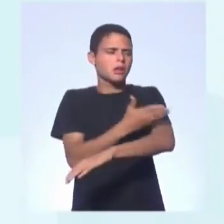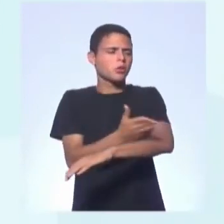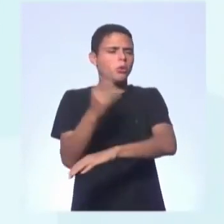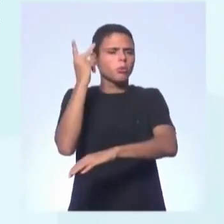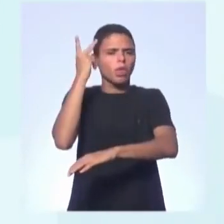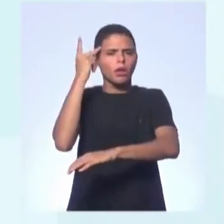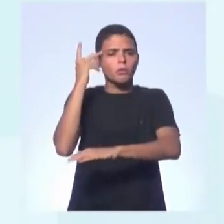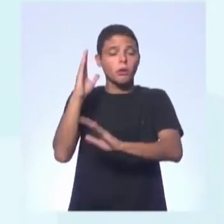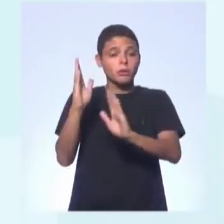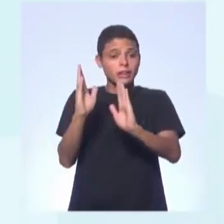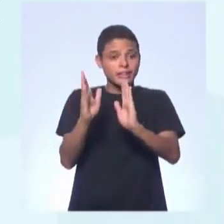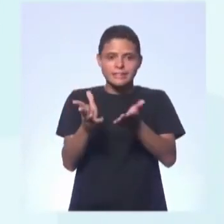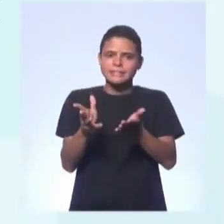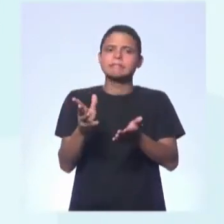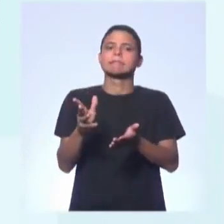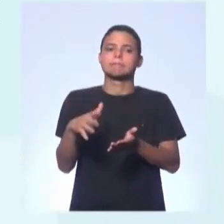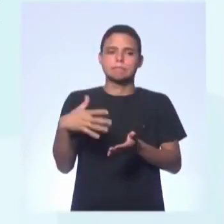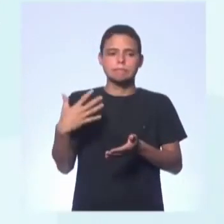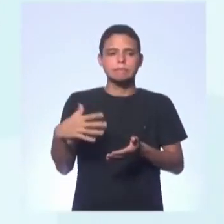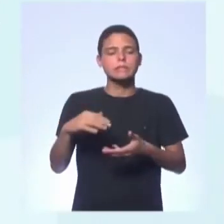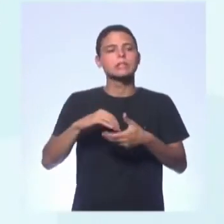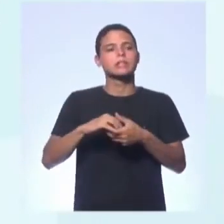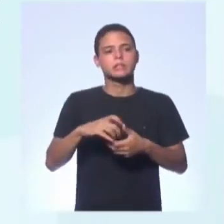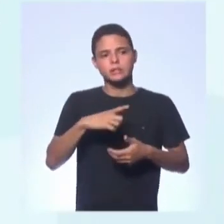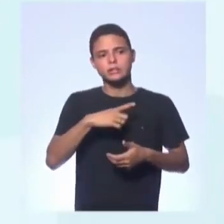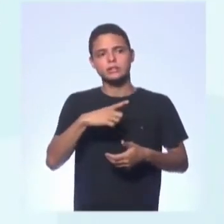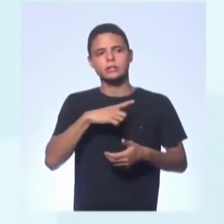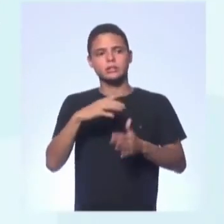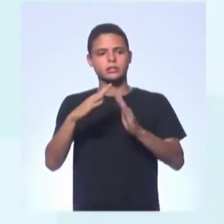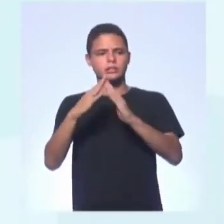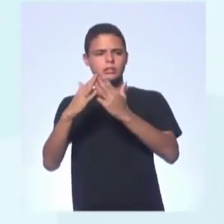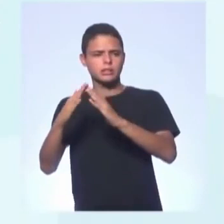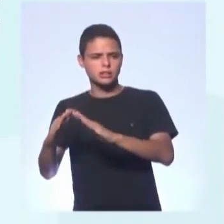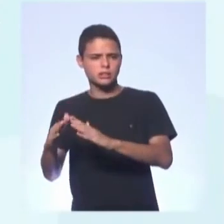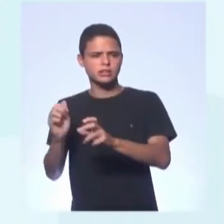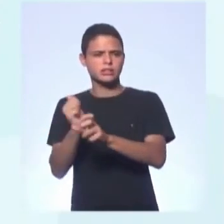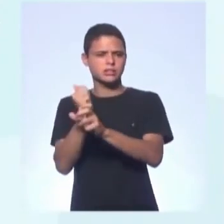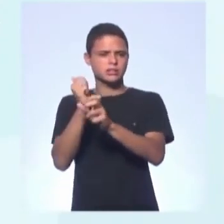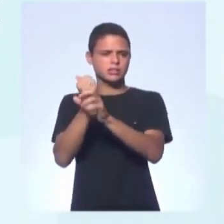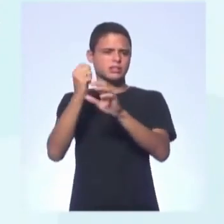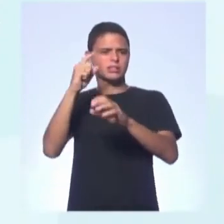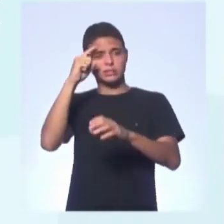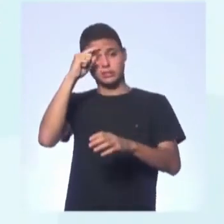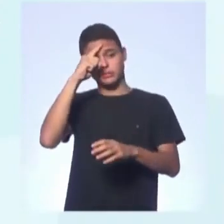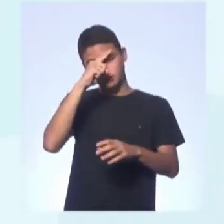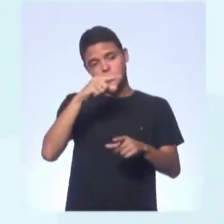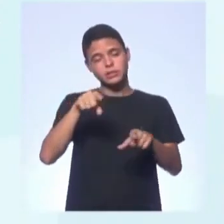urbanas com ocupações vulneráveis intensificou seus efeitos. Localmente, essa